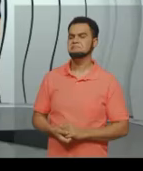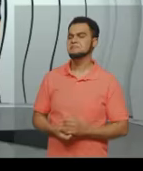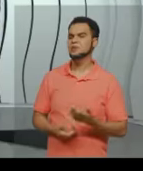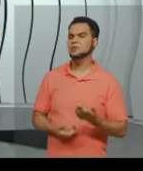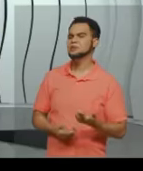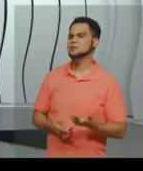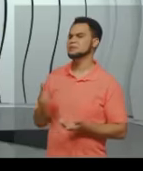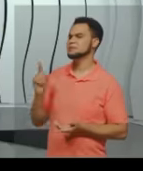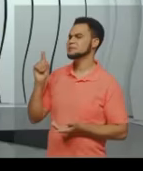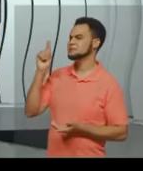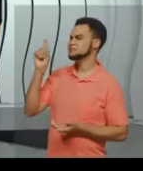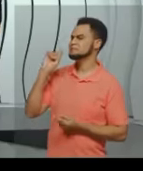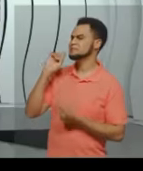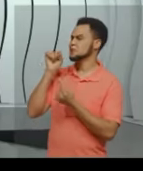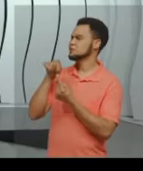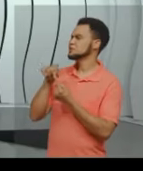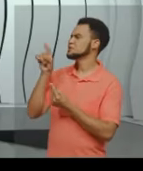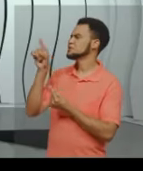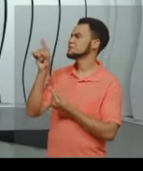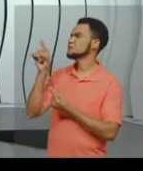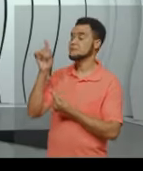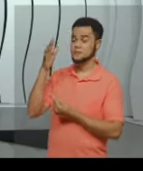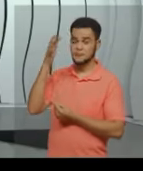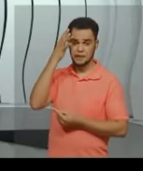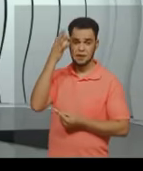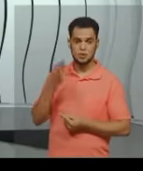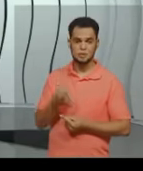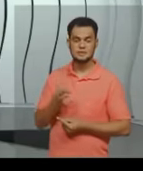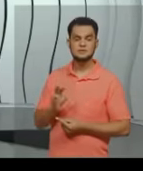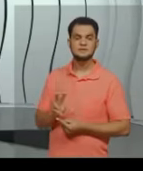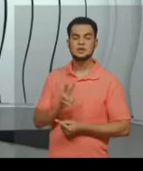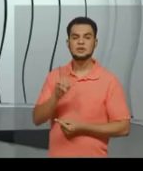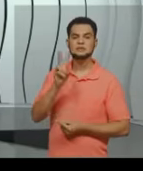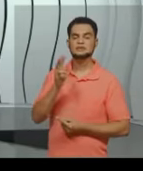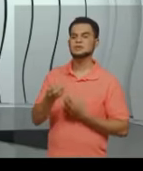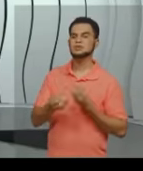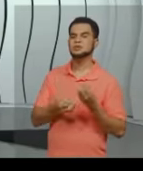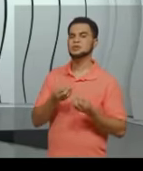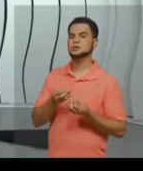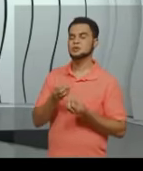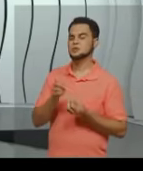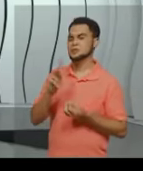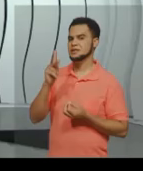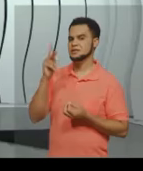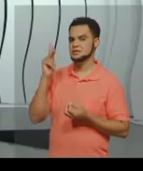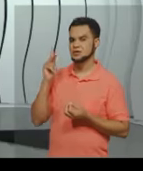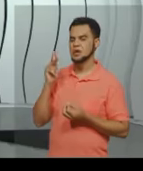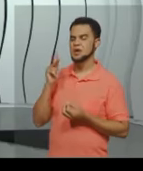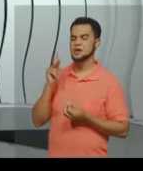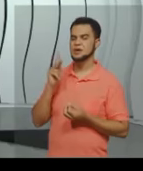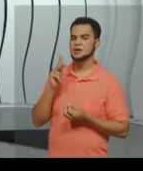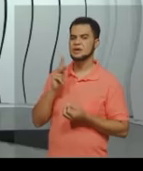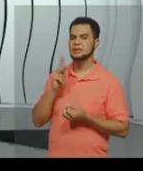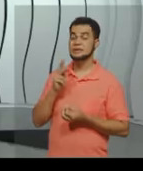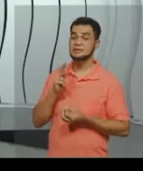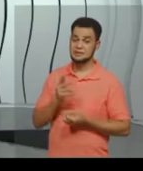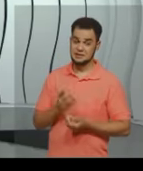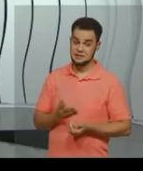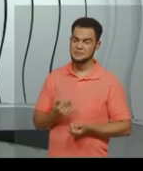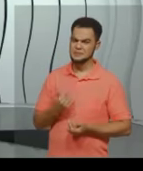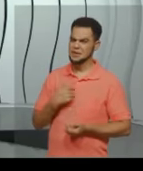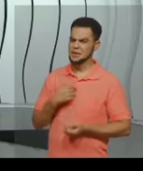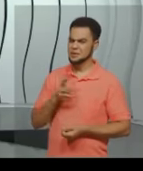o objetivo da aula? Compreender e valorizar mais a história e o legado de outros povos. É que eu falo, língua, sempre achei isso na minha